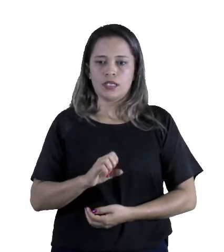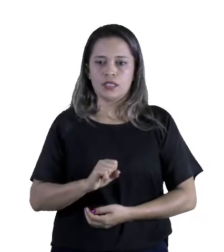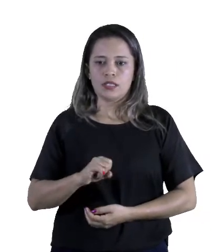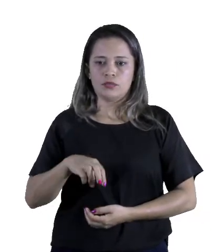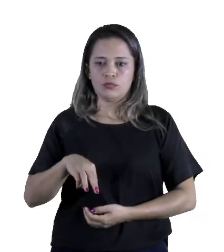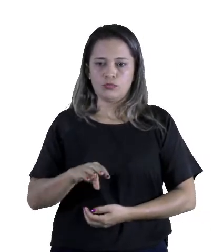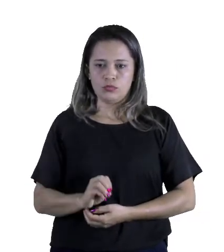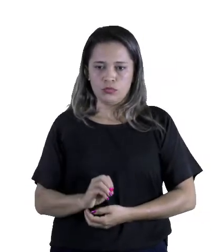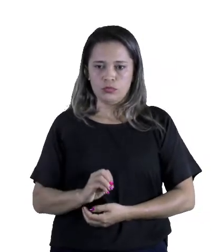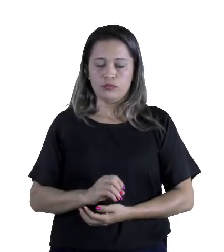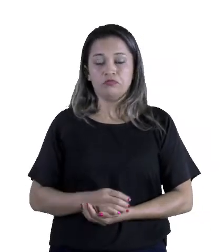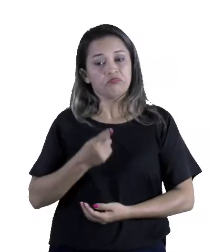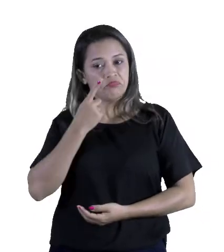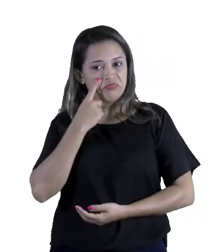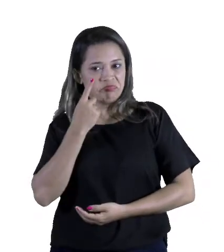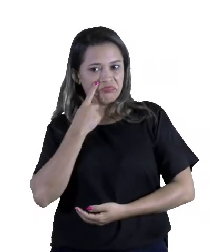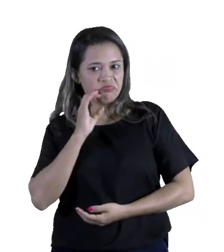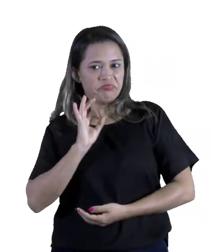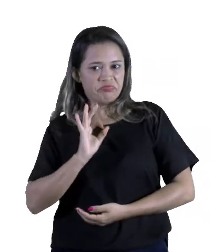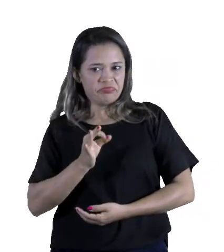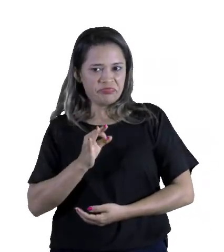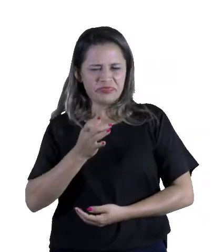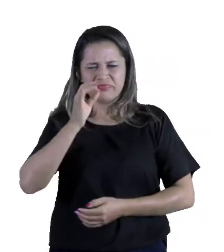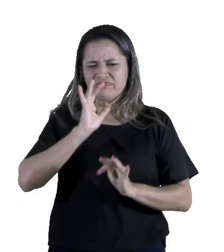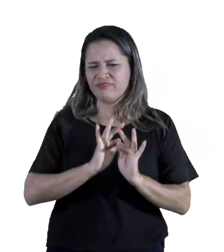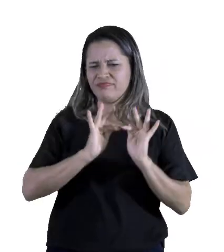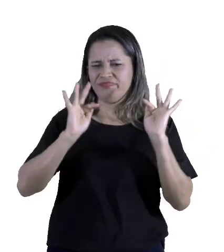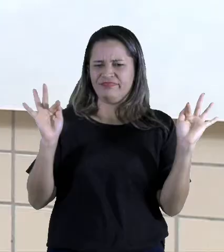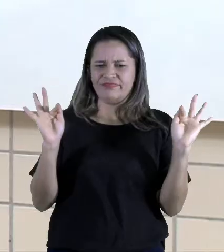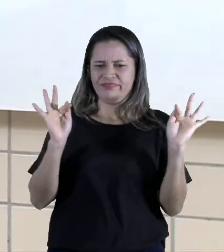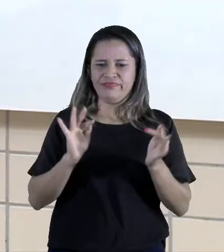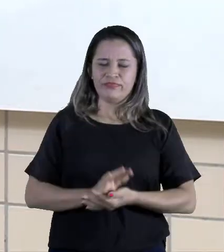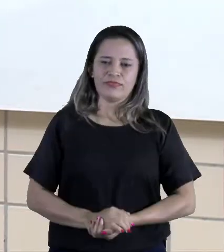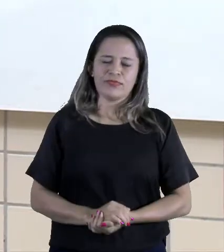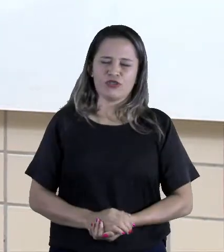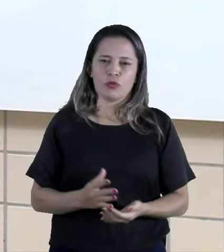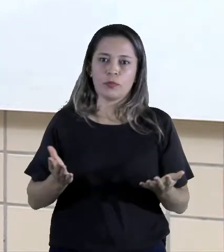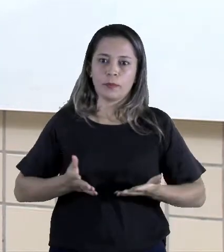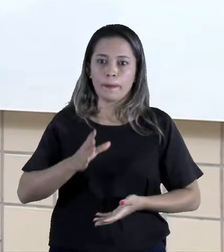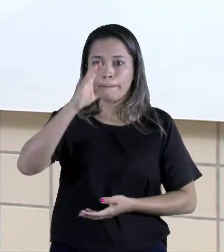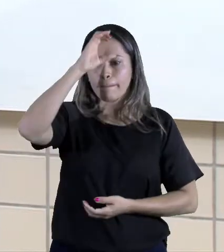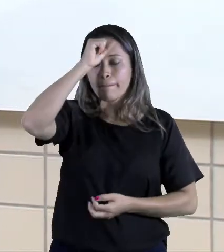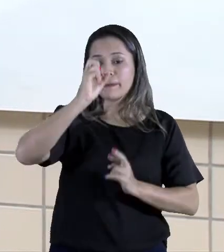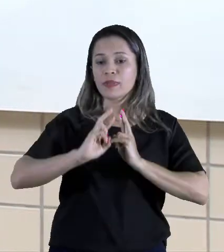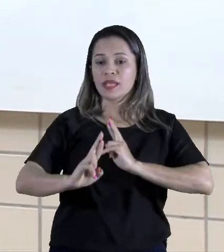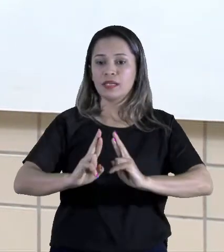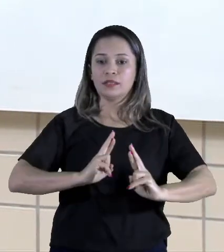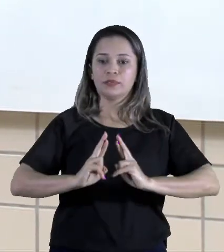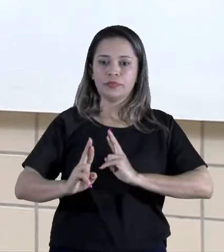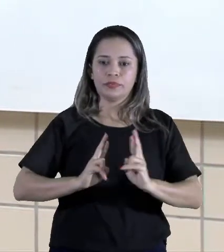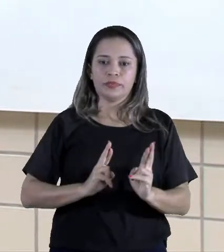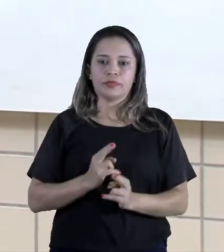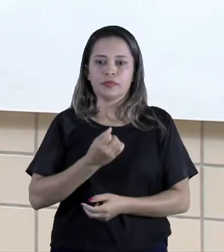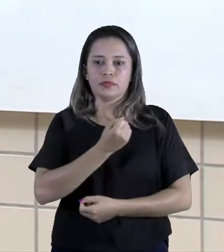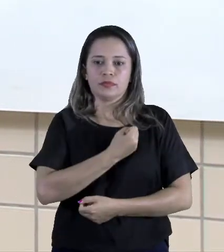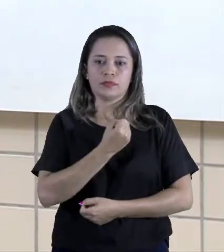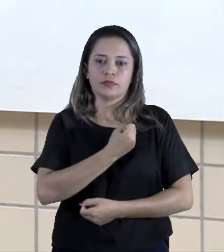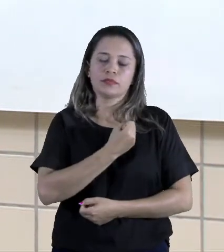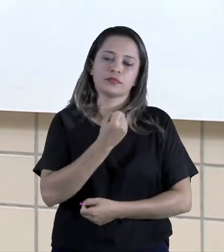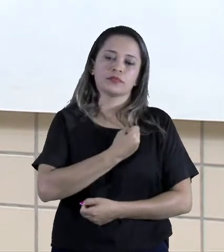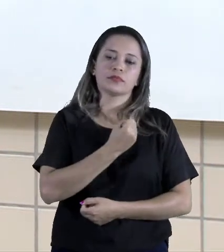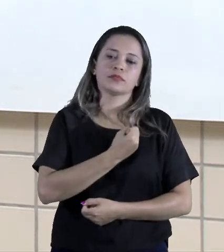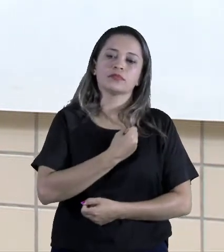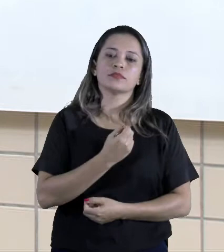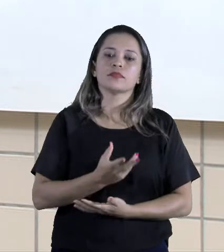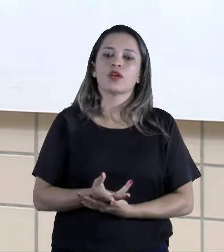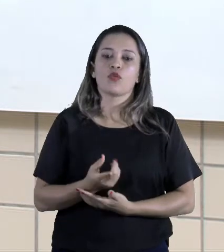centésimo. Viu só? É super simples. Agora nós vamos aprender a relacionar esses números decimais com